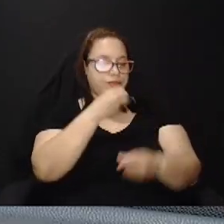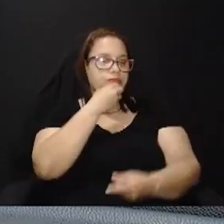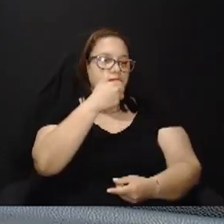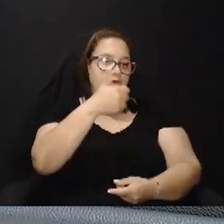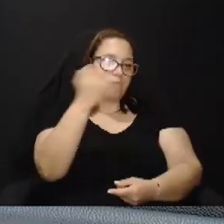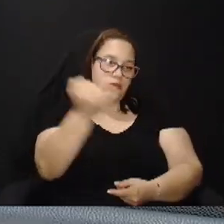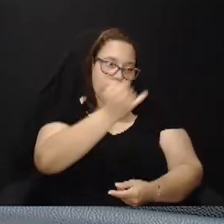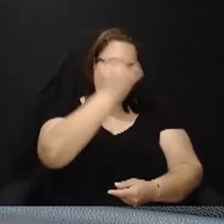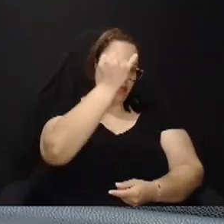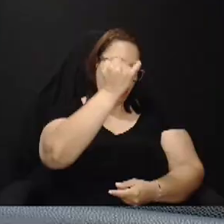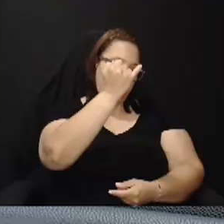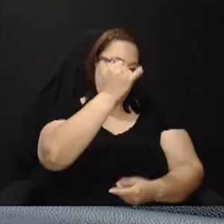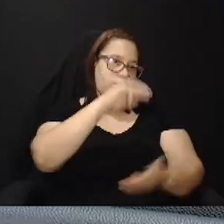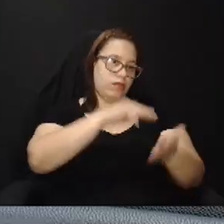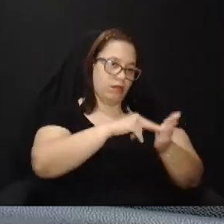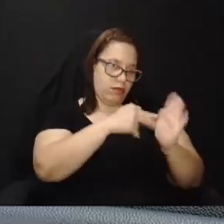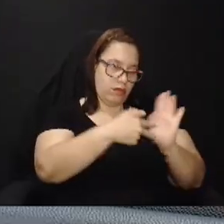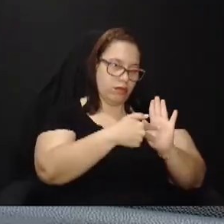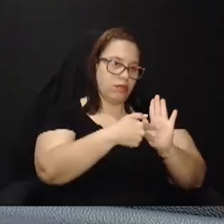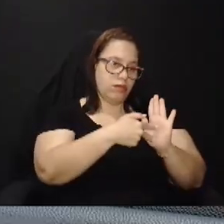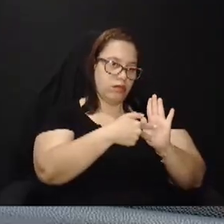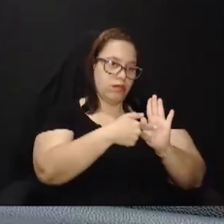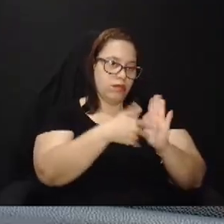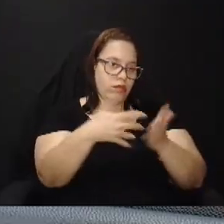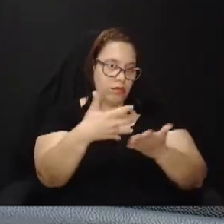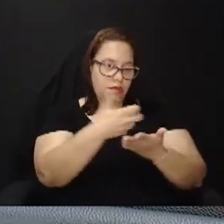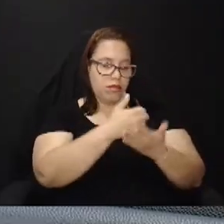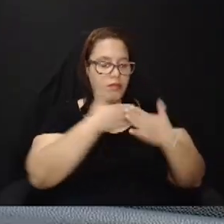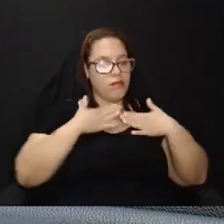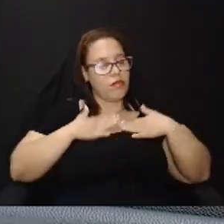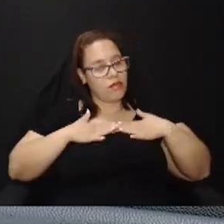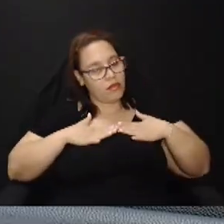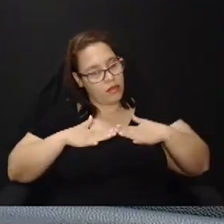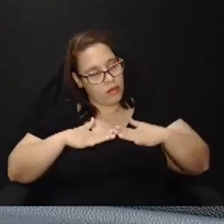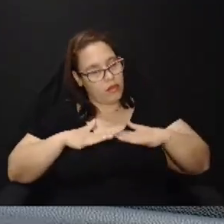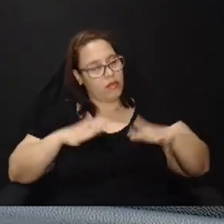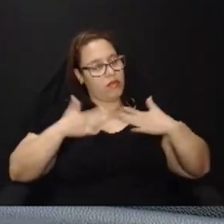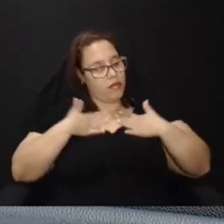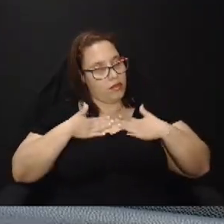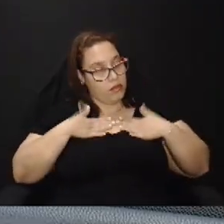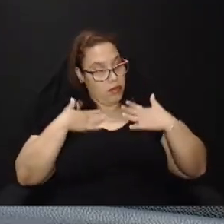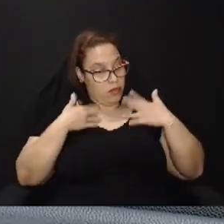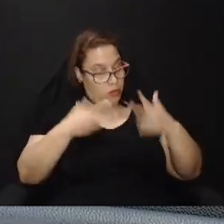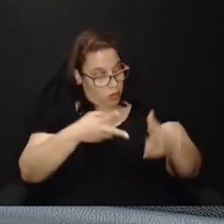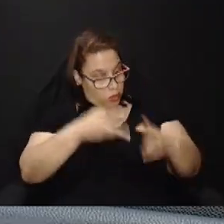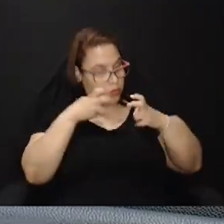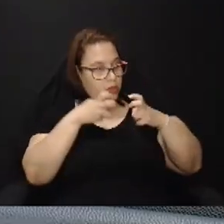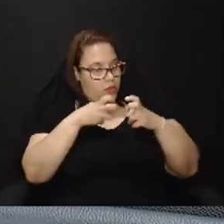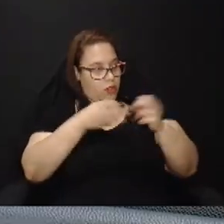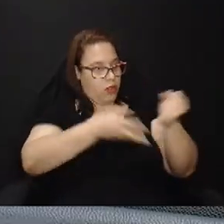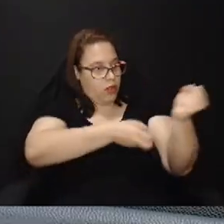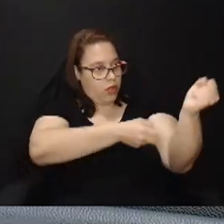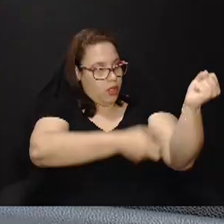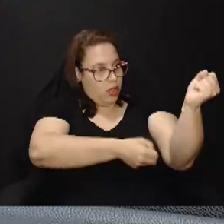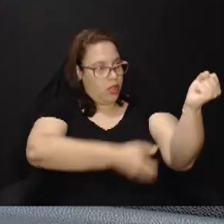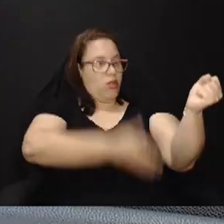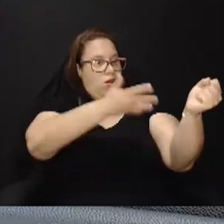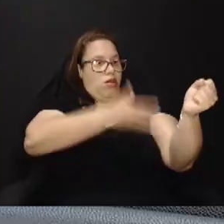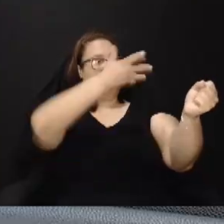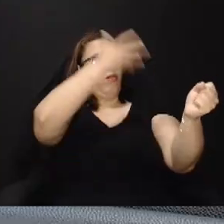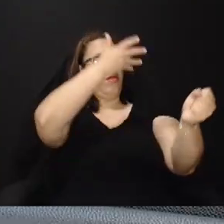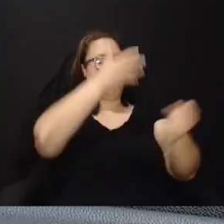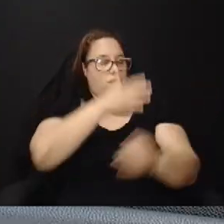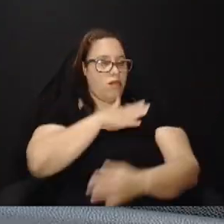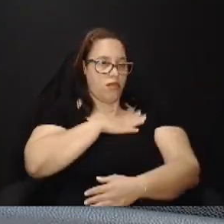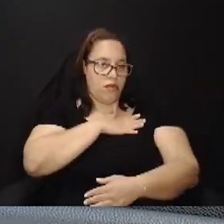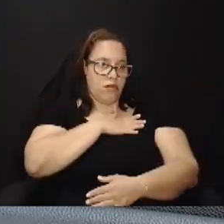no sentido de, né, trazer um conforto, um alento, e se perceber que essa pressão está muito, né, descontrolada, realmente essa